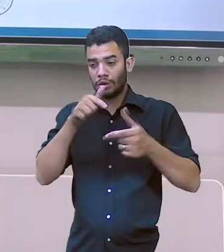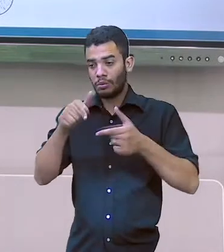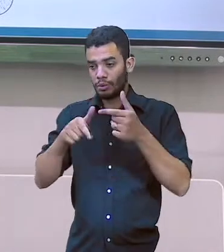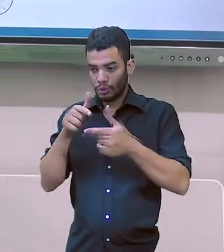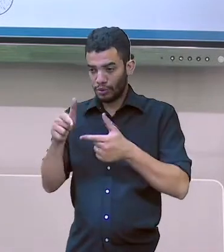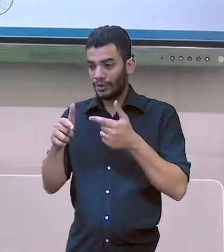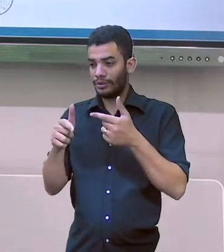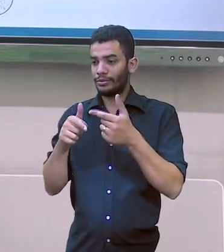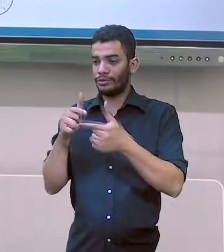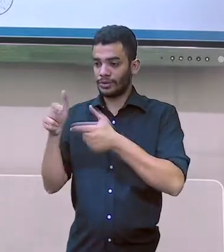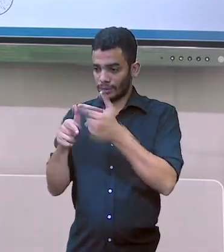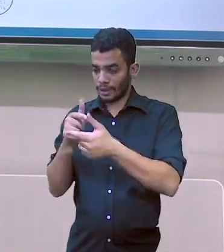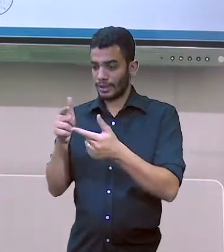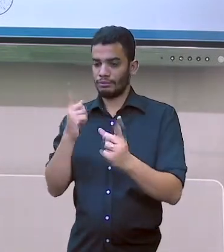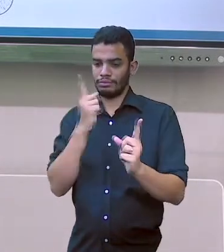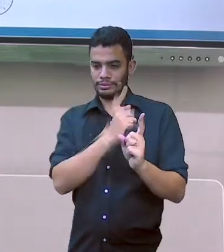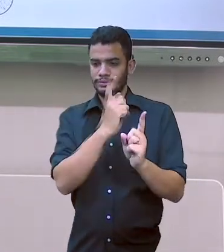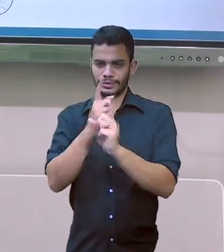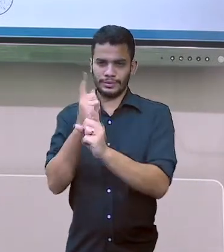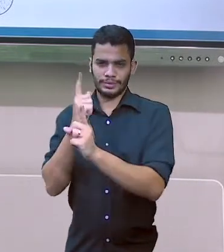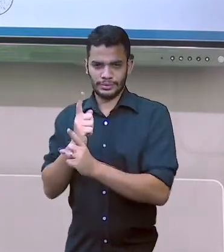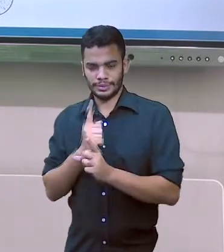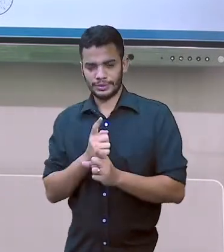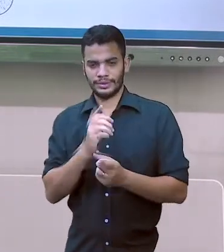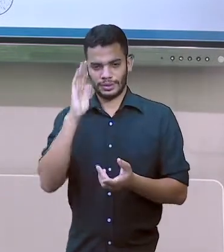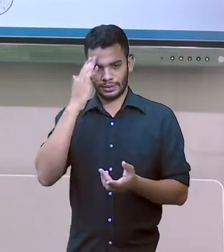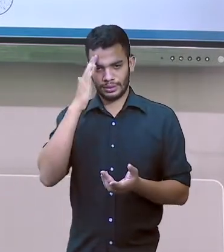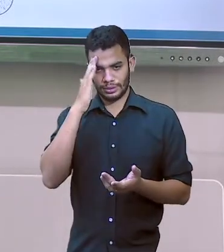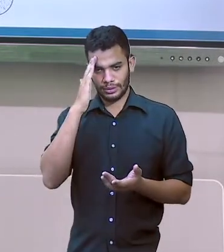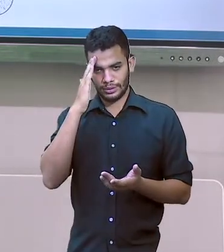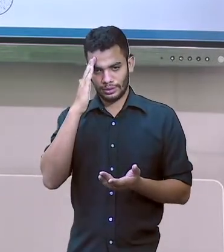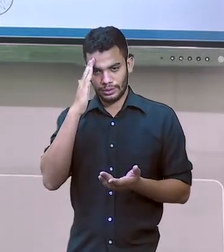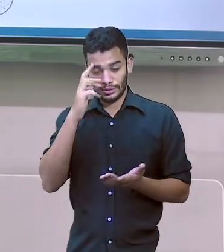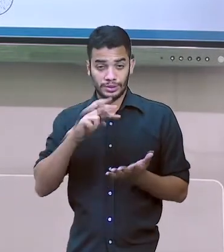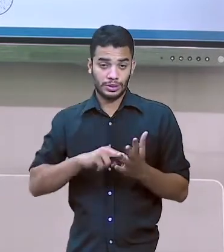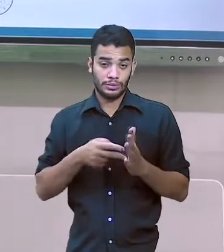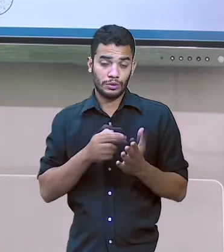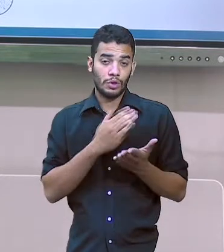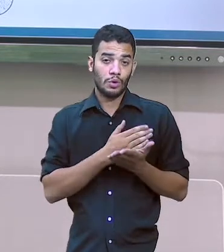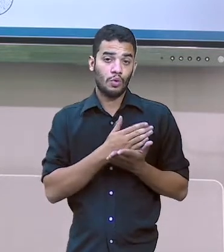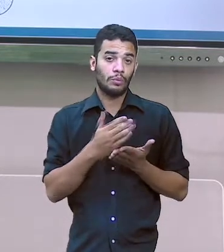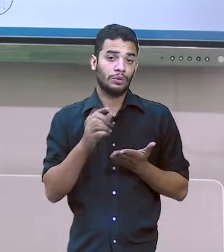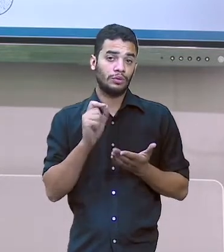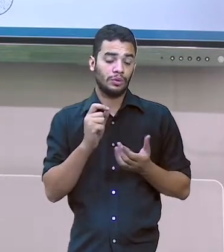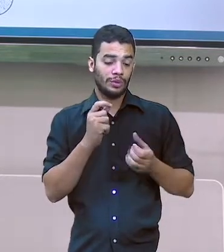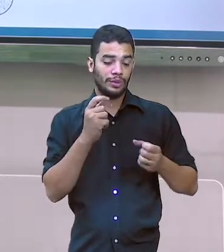urbanização. Ok? Crescimento do setor urbano.